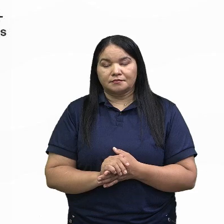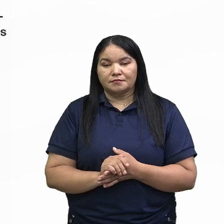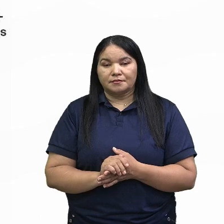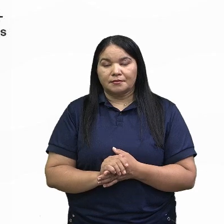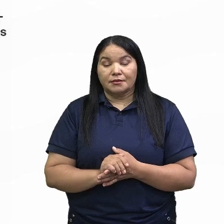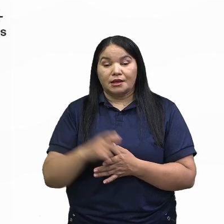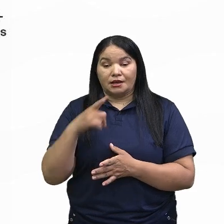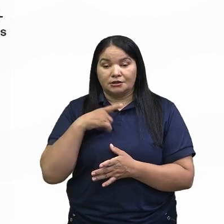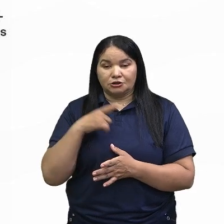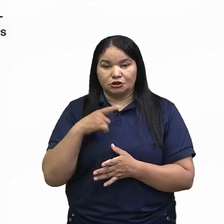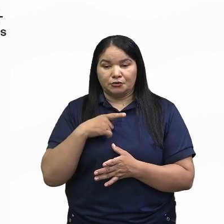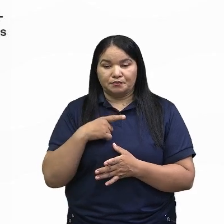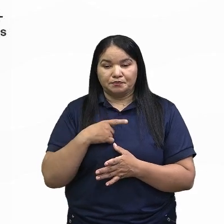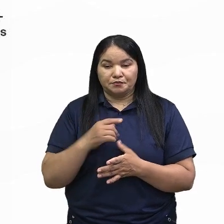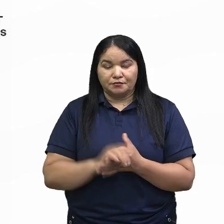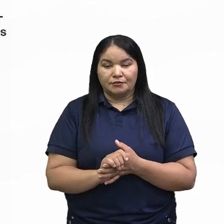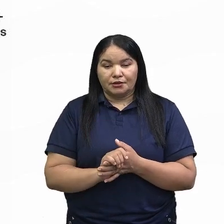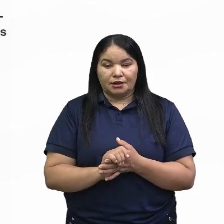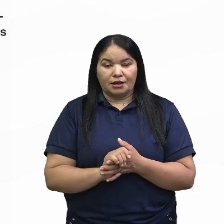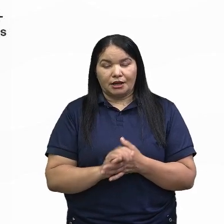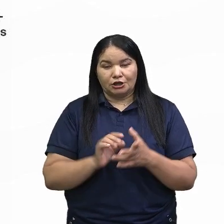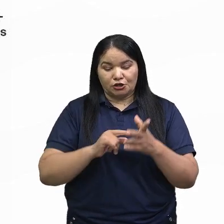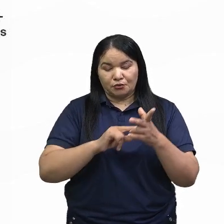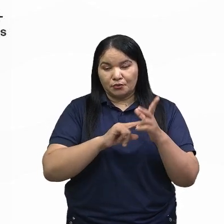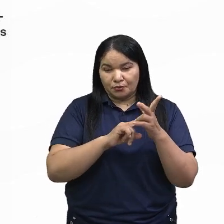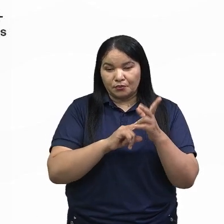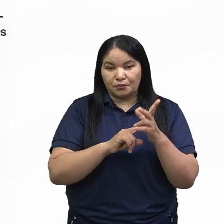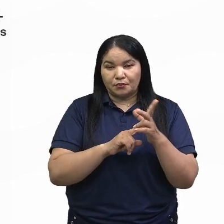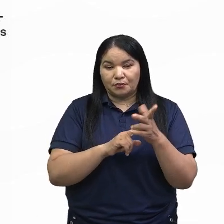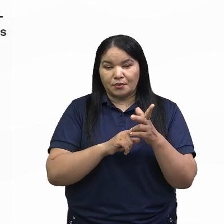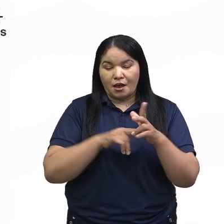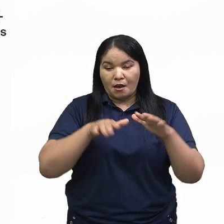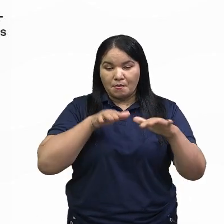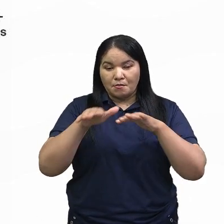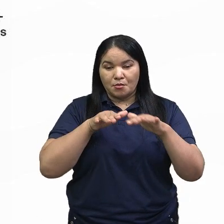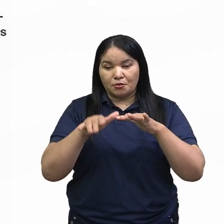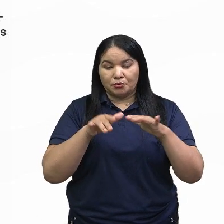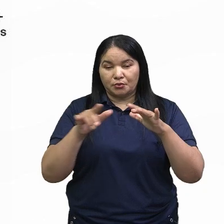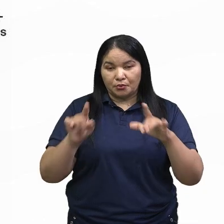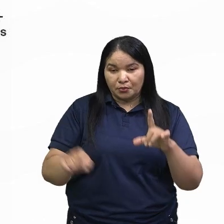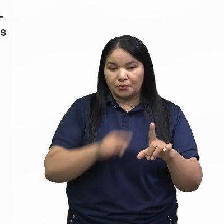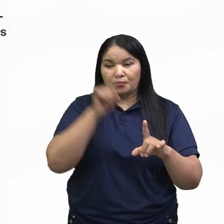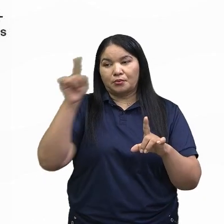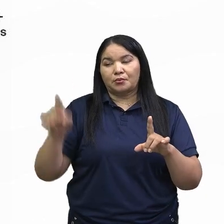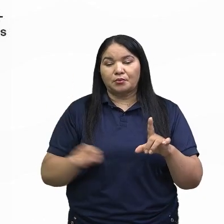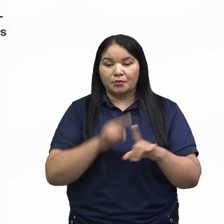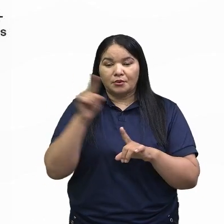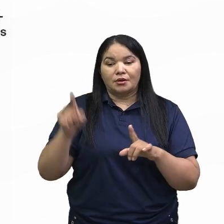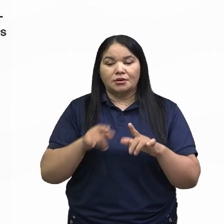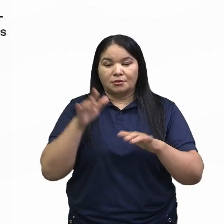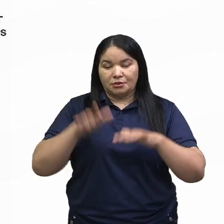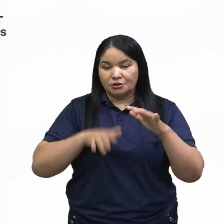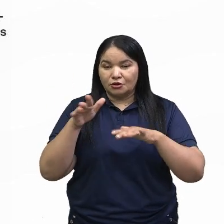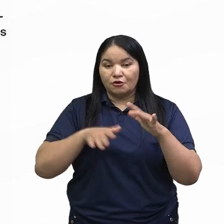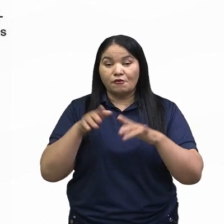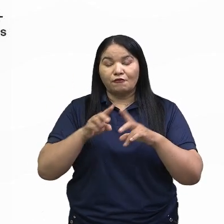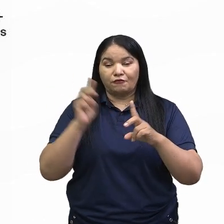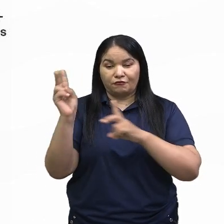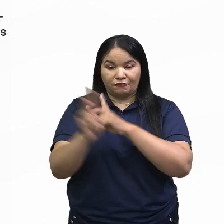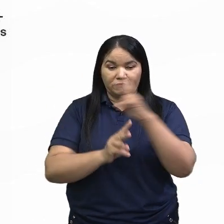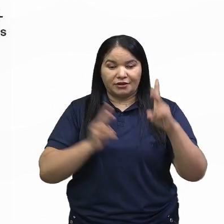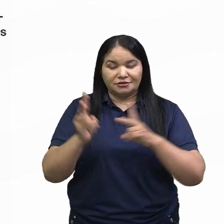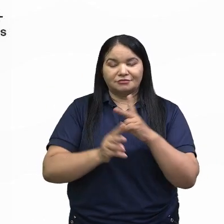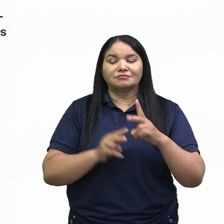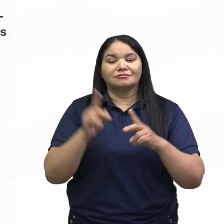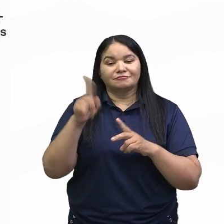Ele possui imensas hélices que se movimentam de acordo com a quantidade de vento no local. E aí aquela história, né, pessoal?